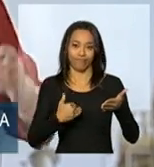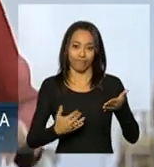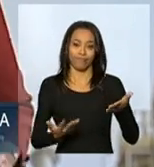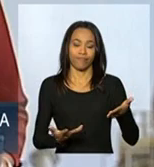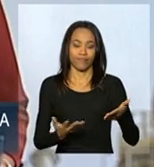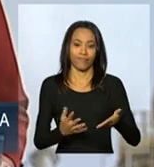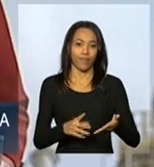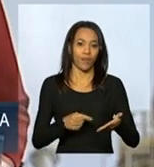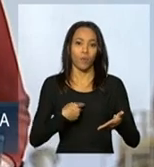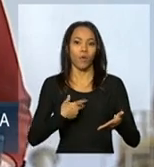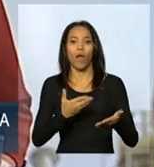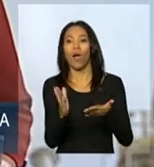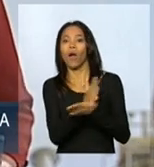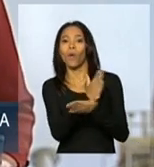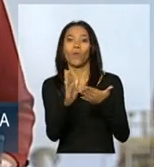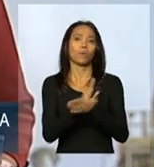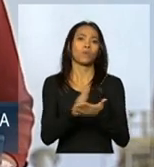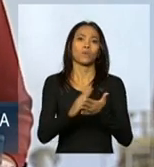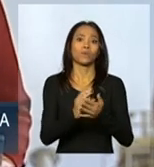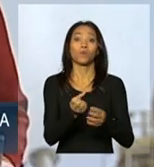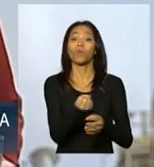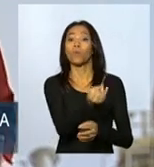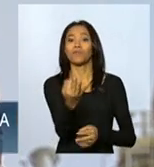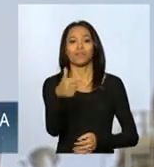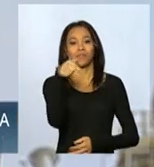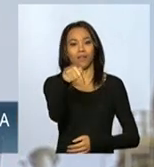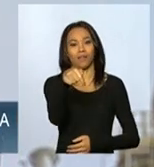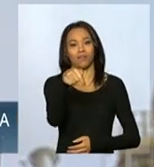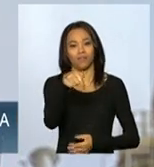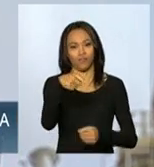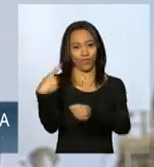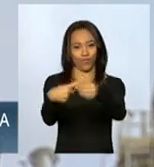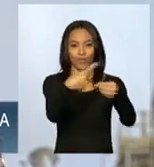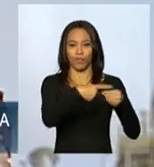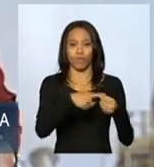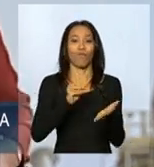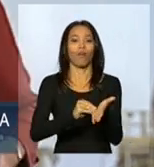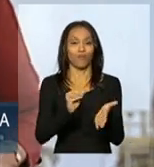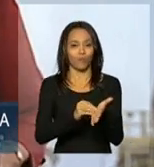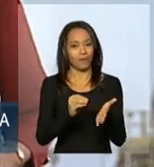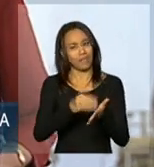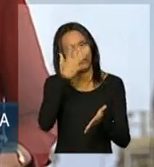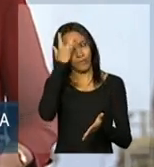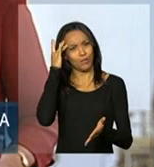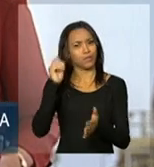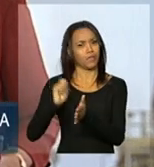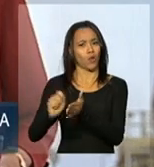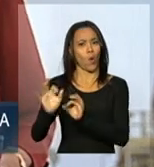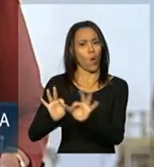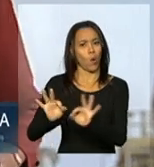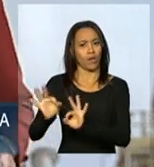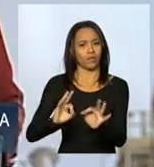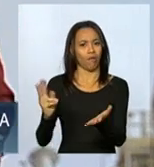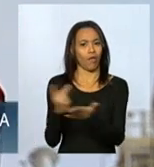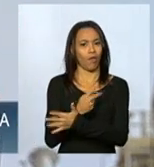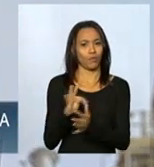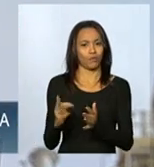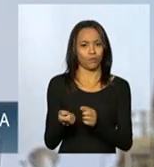eu já não falei aí uns 7 municípios. Esse pessoal que fez a lista errou todas.